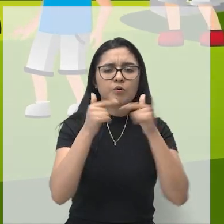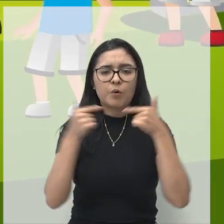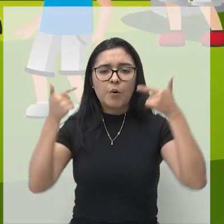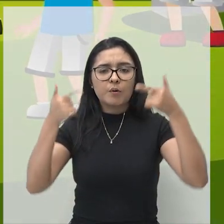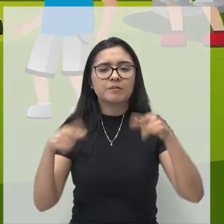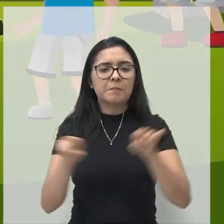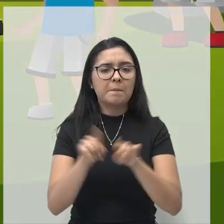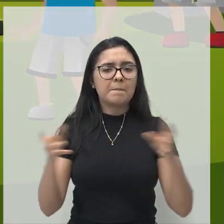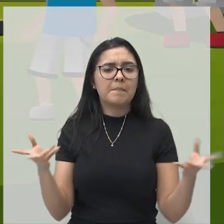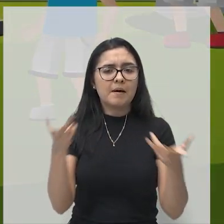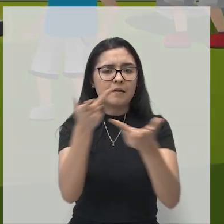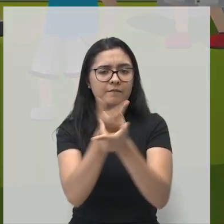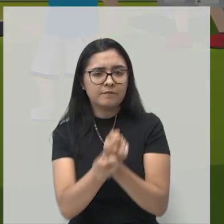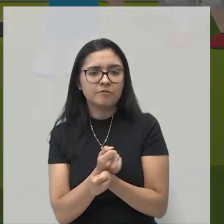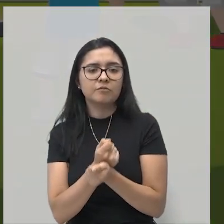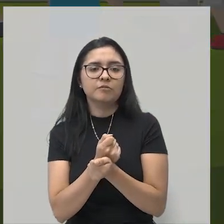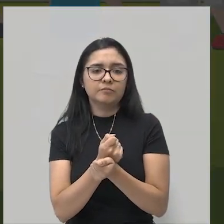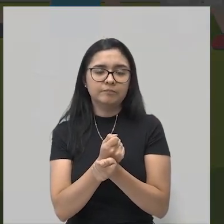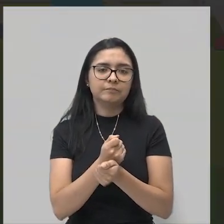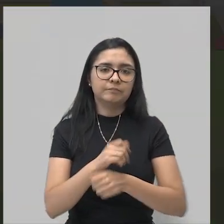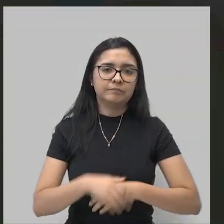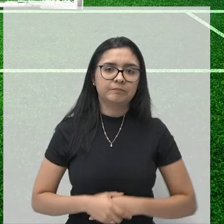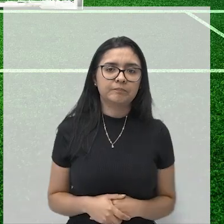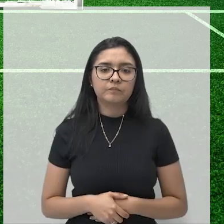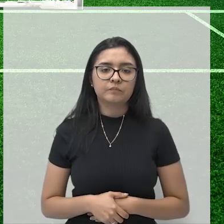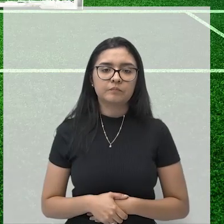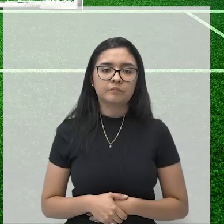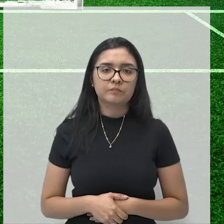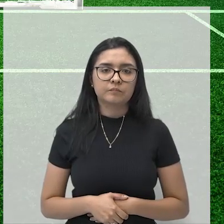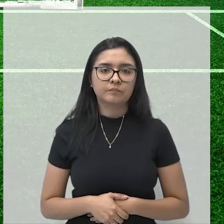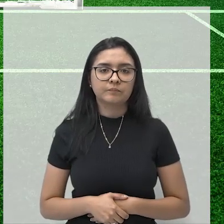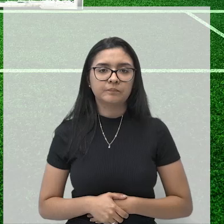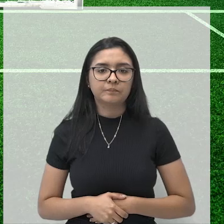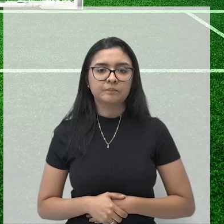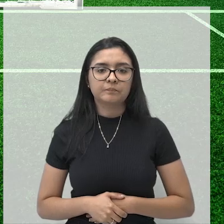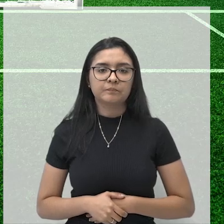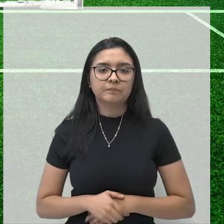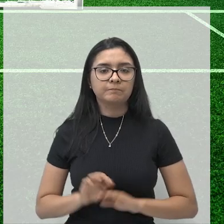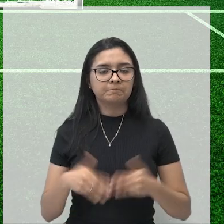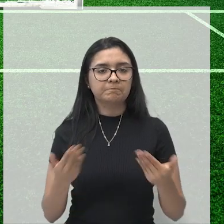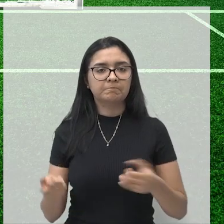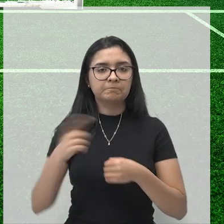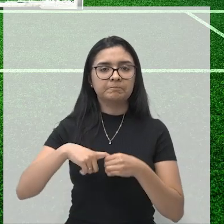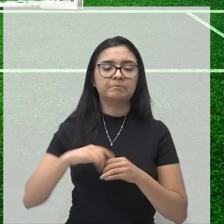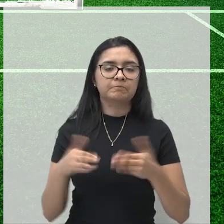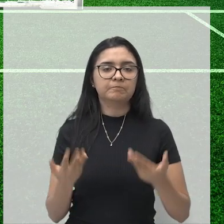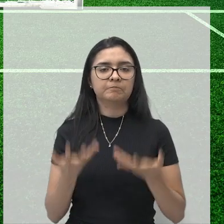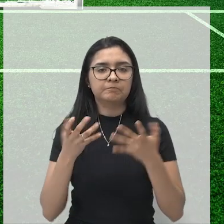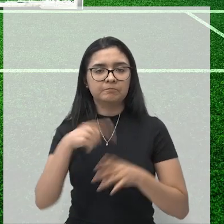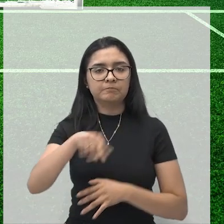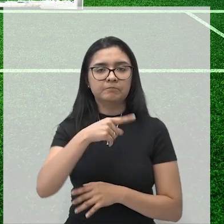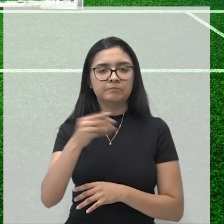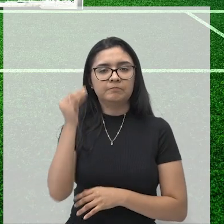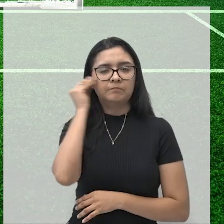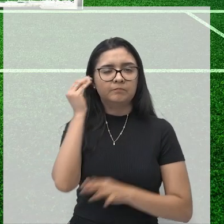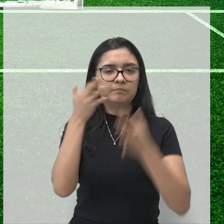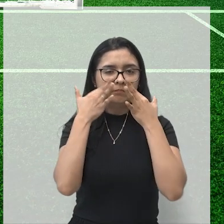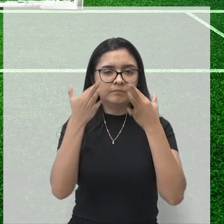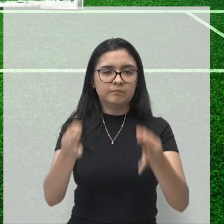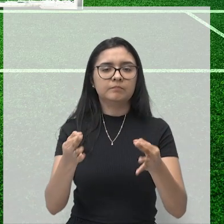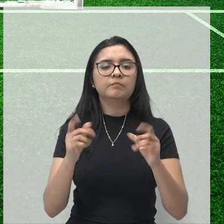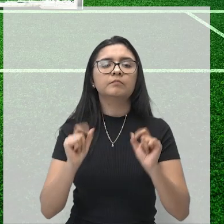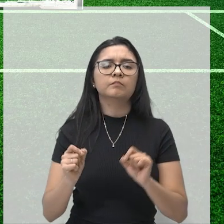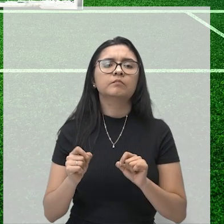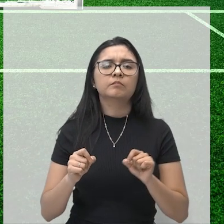da maravilhosa capacidade do corpo humano em ação. Então, estamos de volta. O que eu quero que vocês atentem bem para